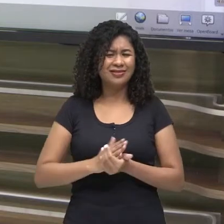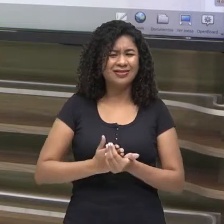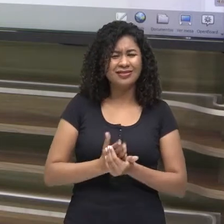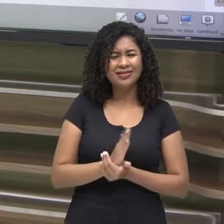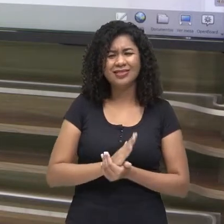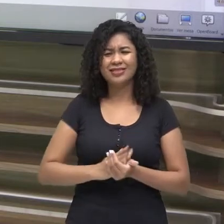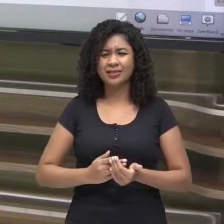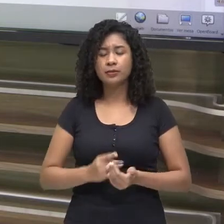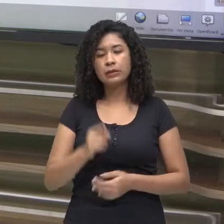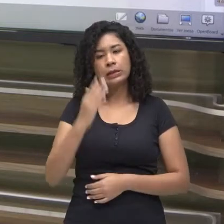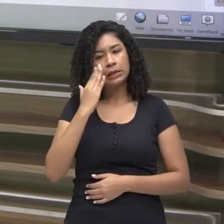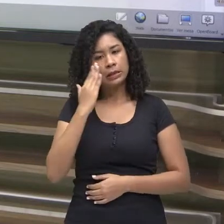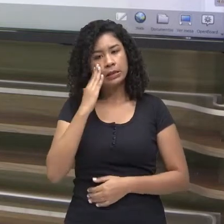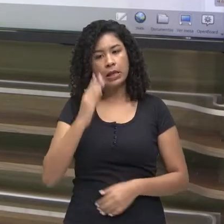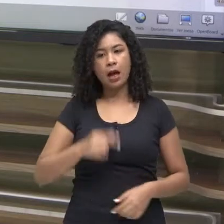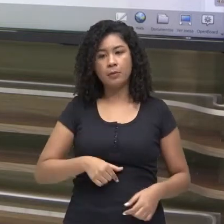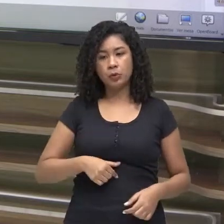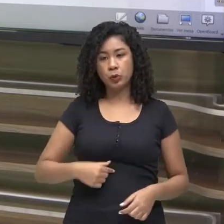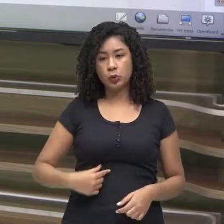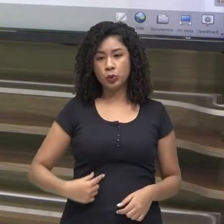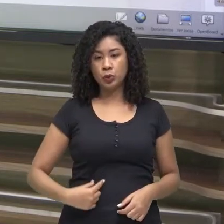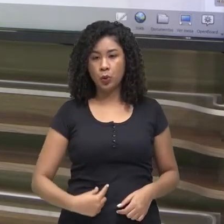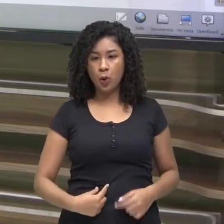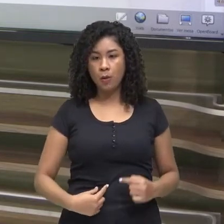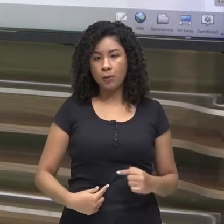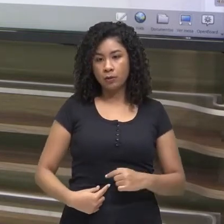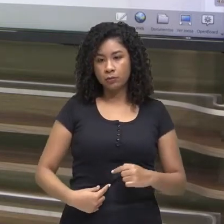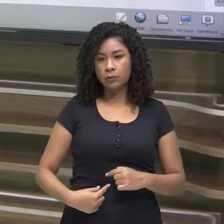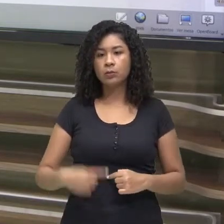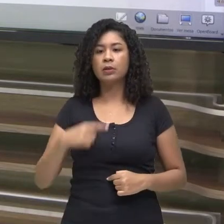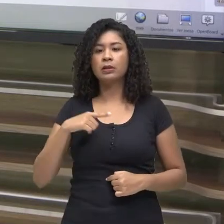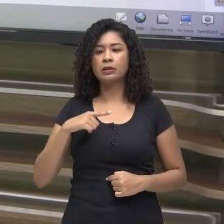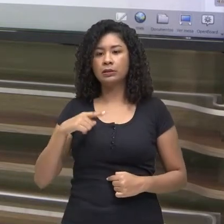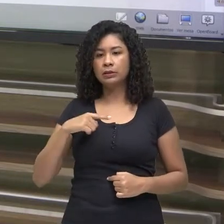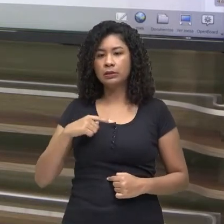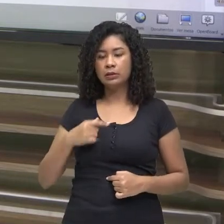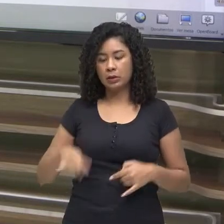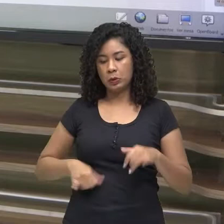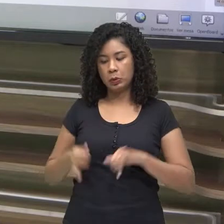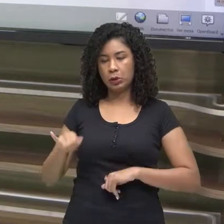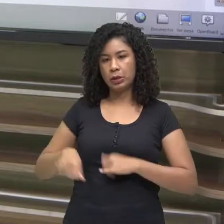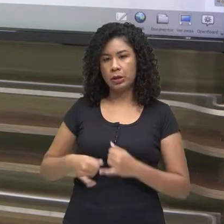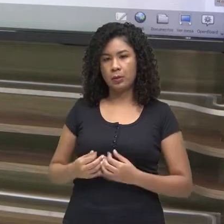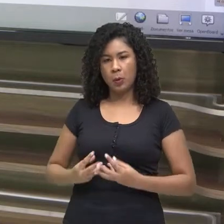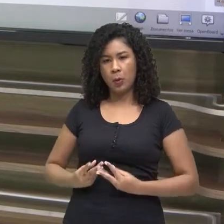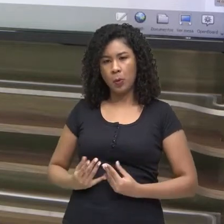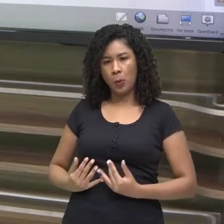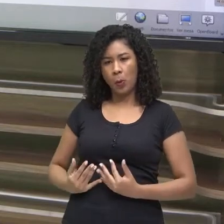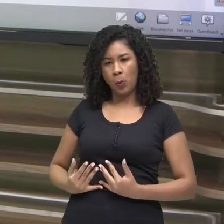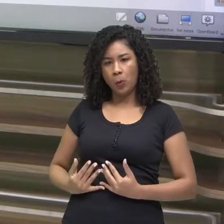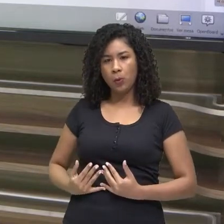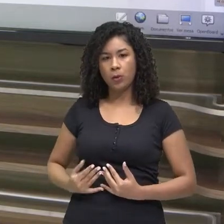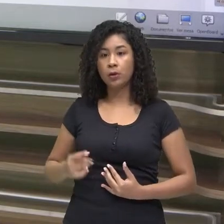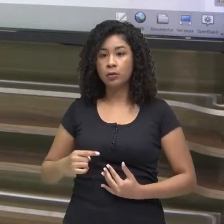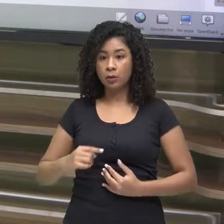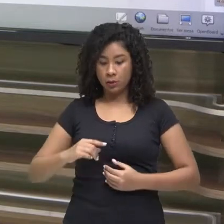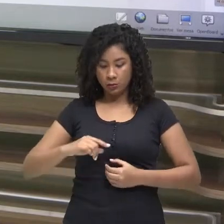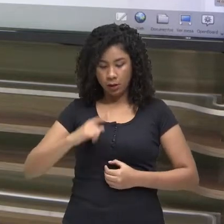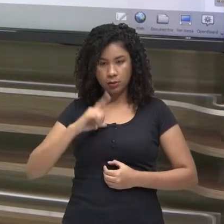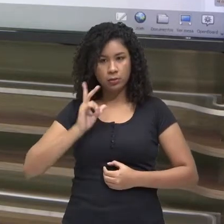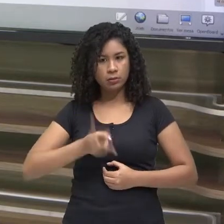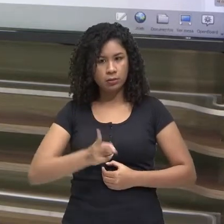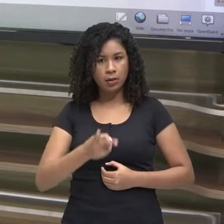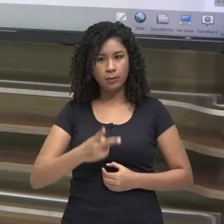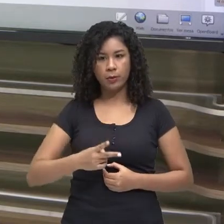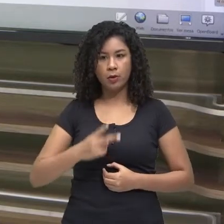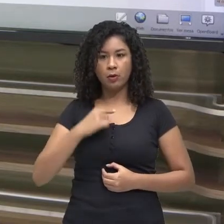é ácido e existe uma válvula no estômago que é chamada de cárdia. Essa válvula, ela se abre para o alimento cair no